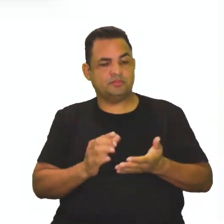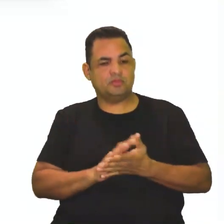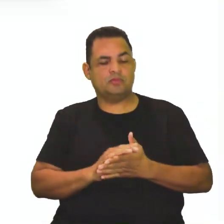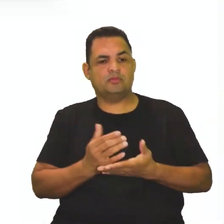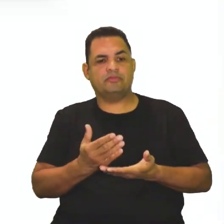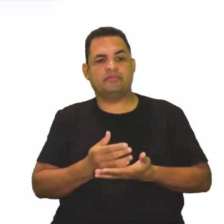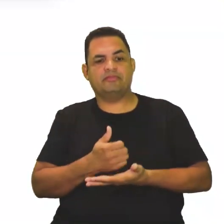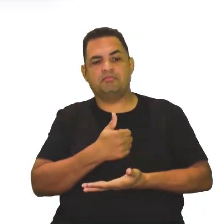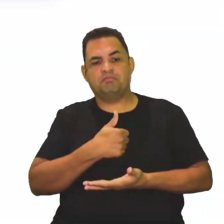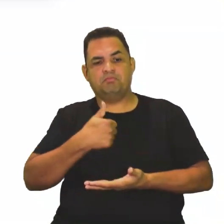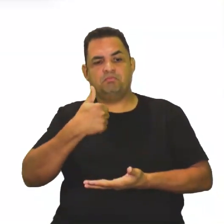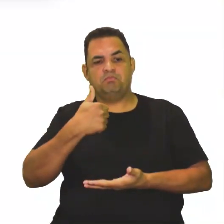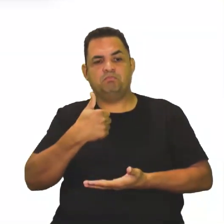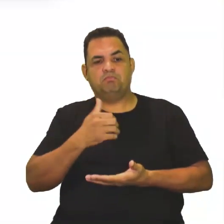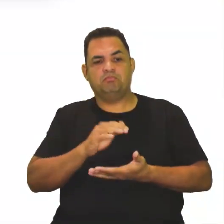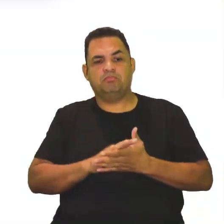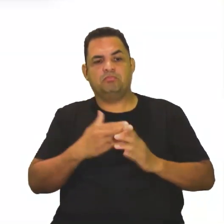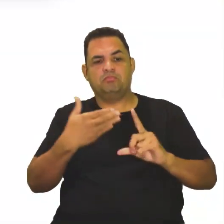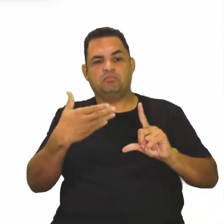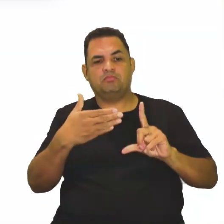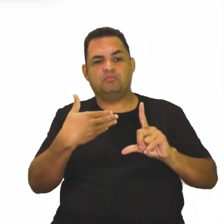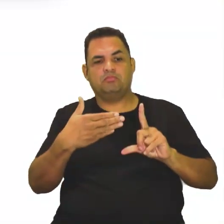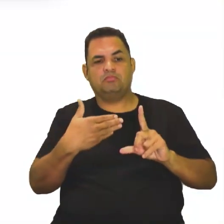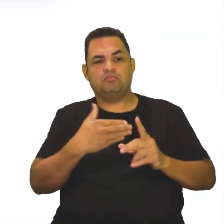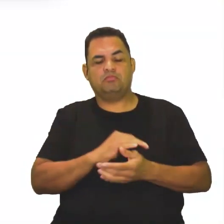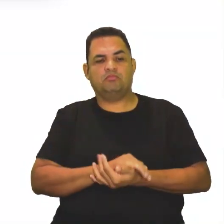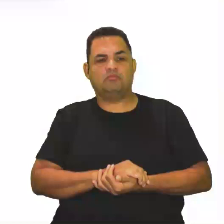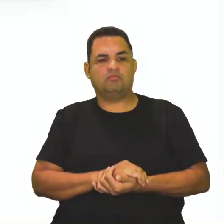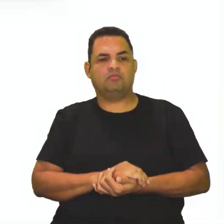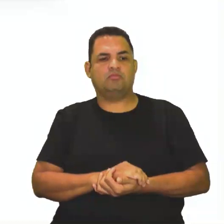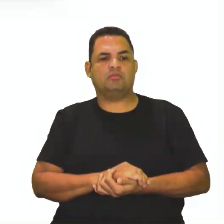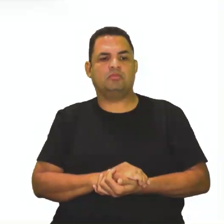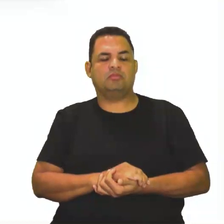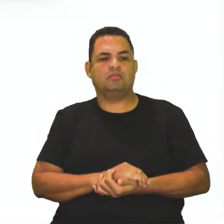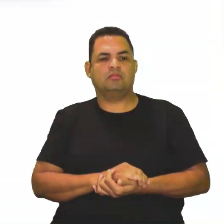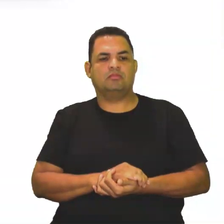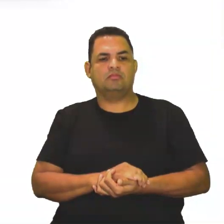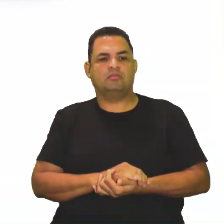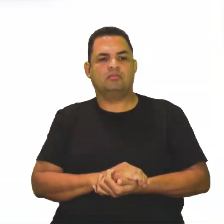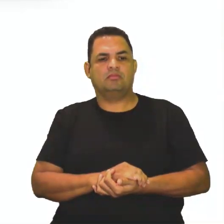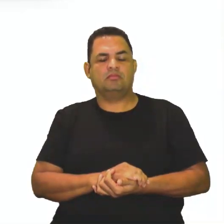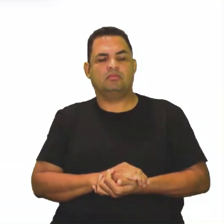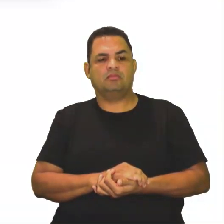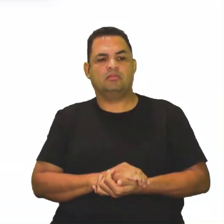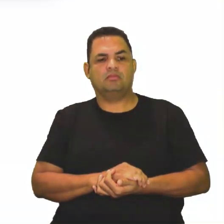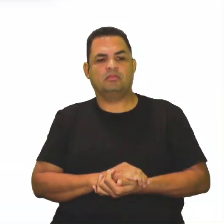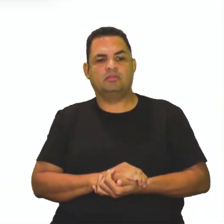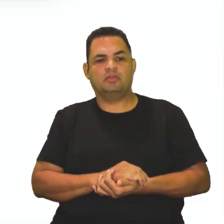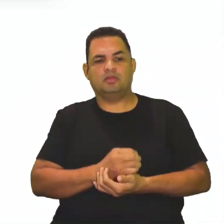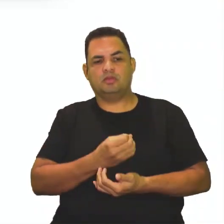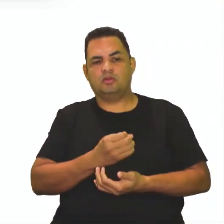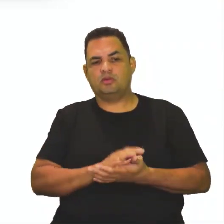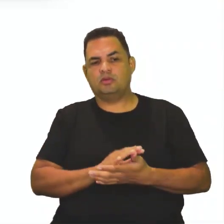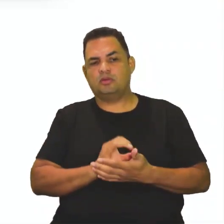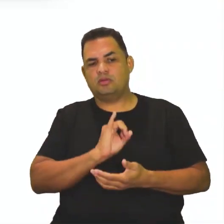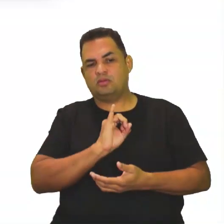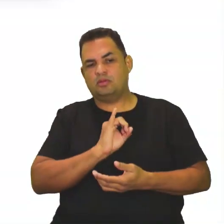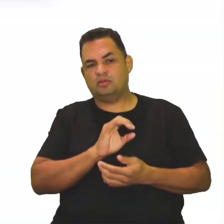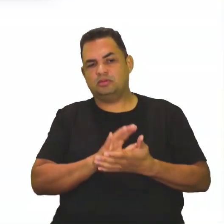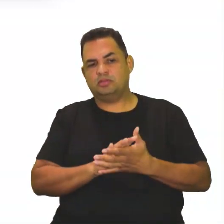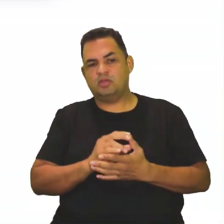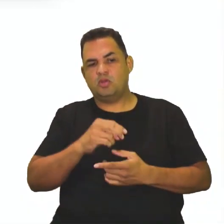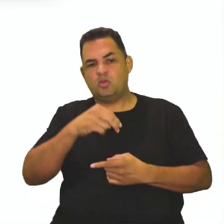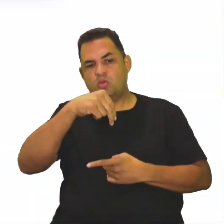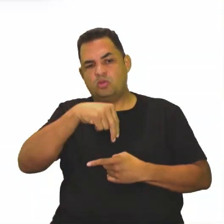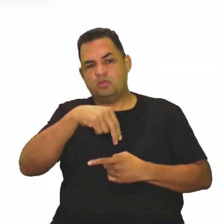ficar melhor com o slide. Olha ali, tá aí, ó, corrente é o número de elétrons vezes a